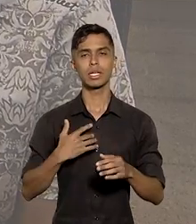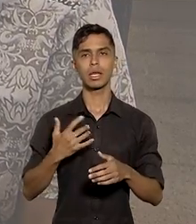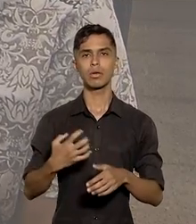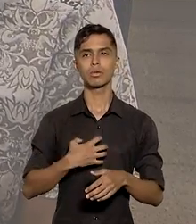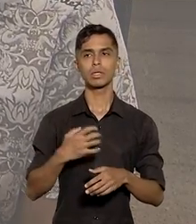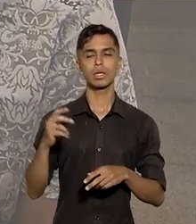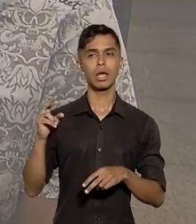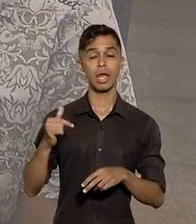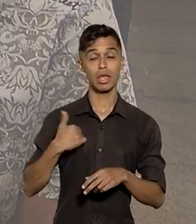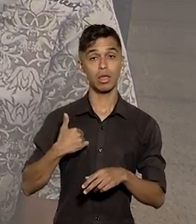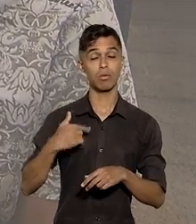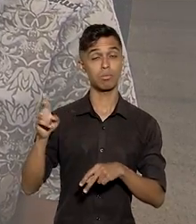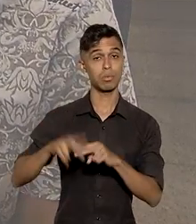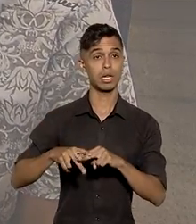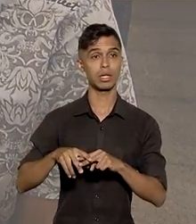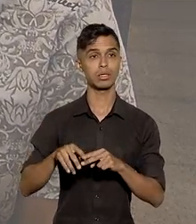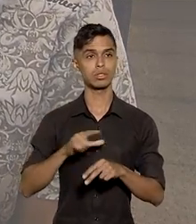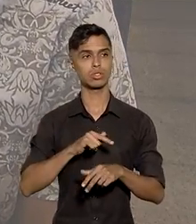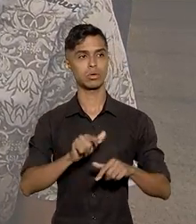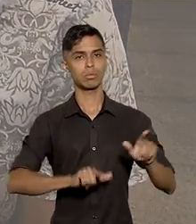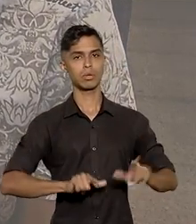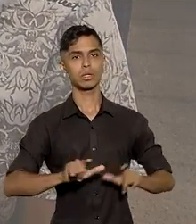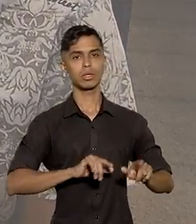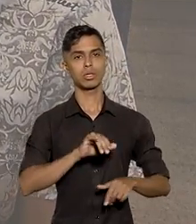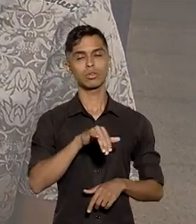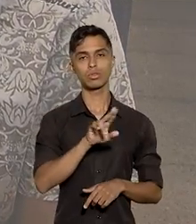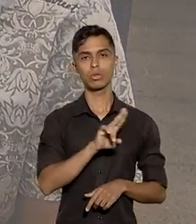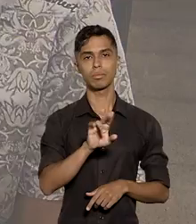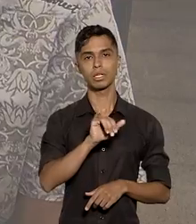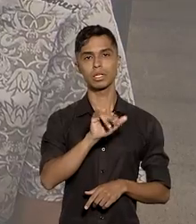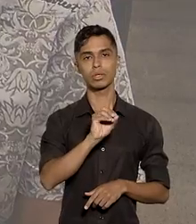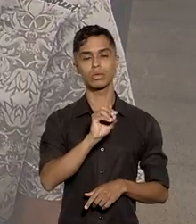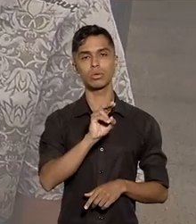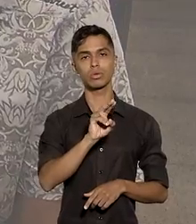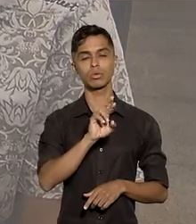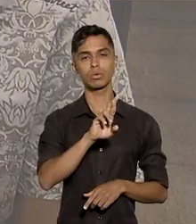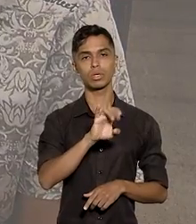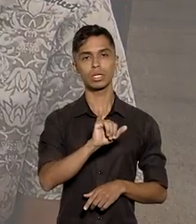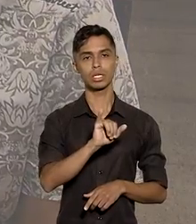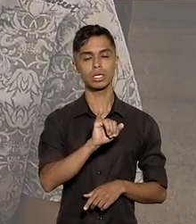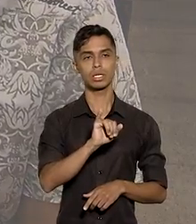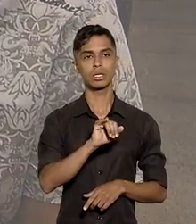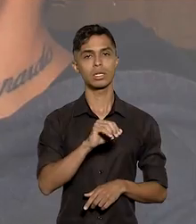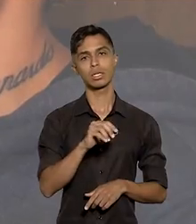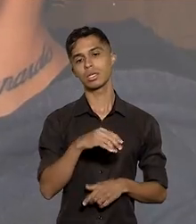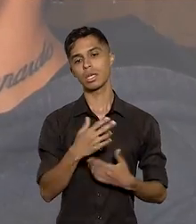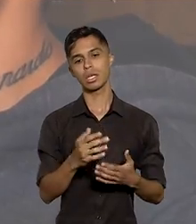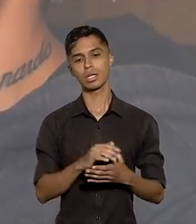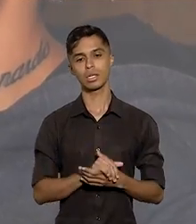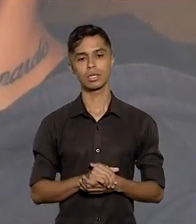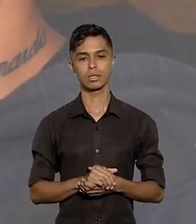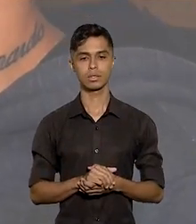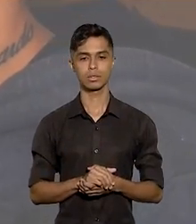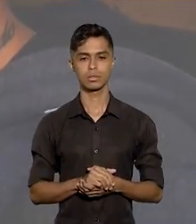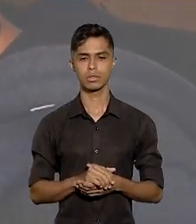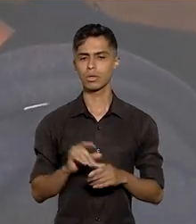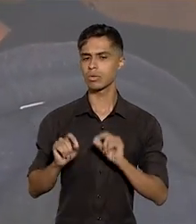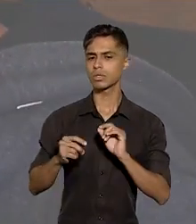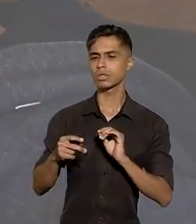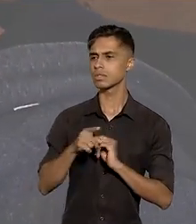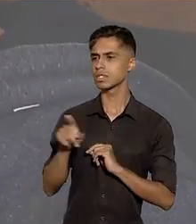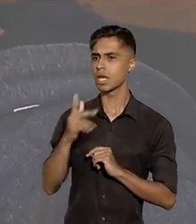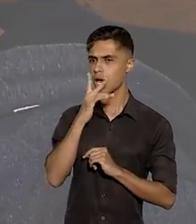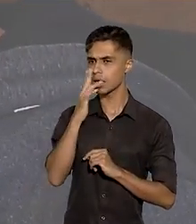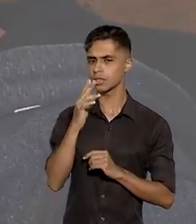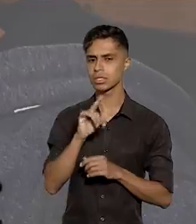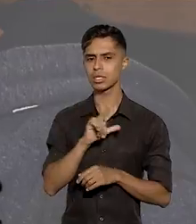primo que chamava Yuri, chamei Yuri, aí ele ficava Yuri e ficou Yuri. O que significa para vocês ter